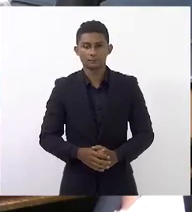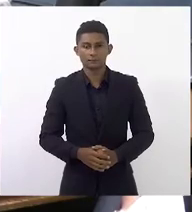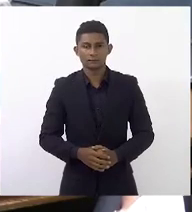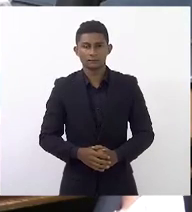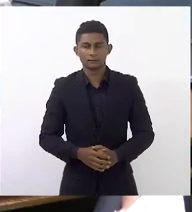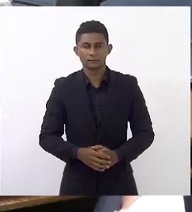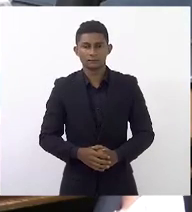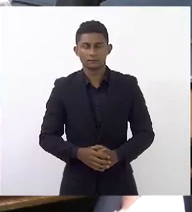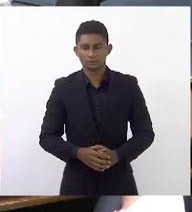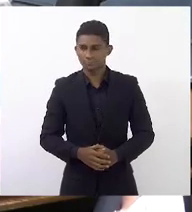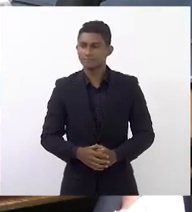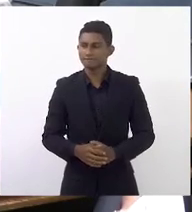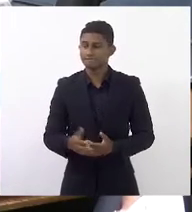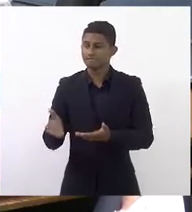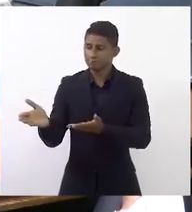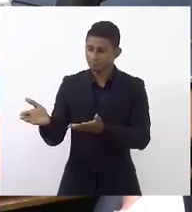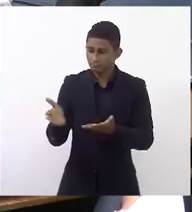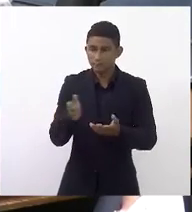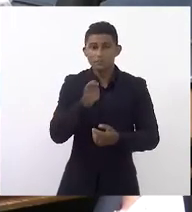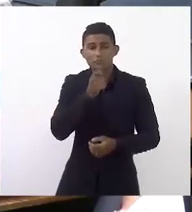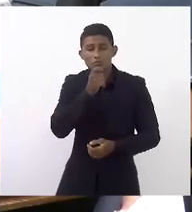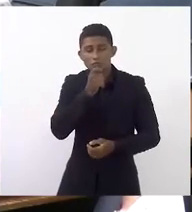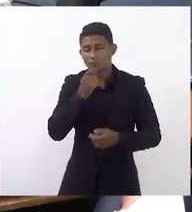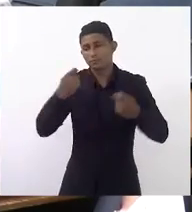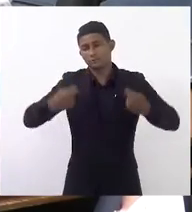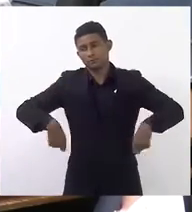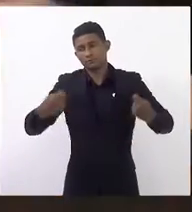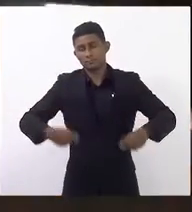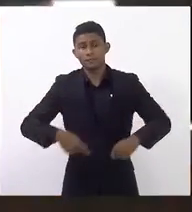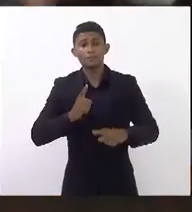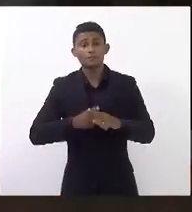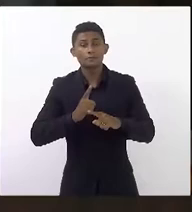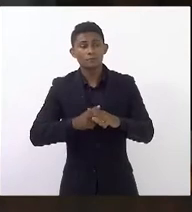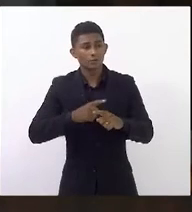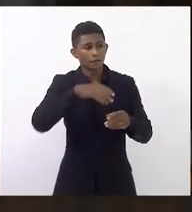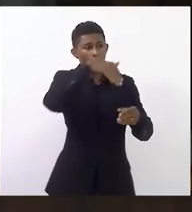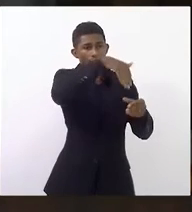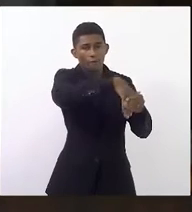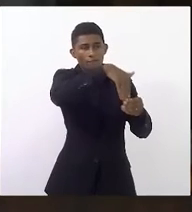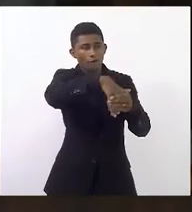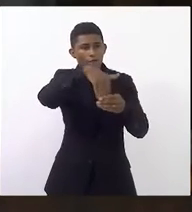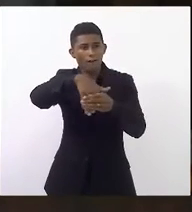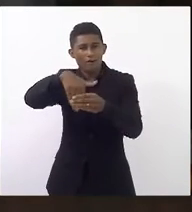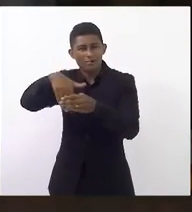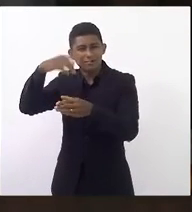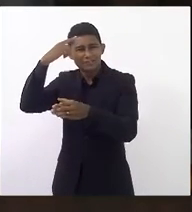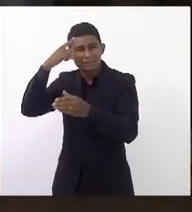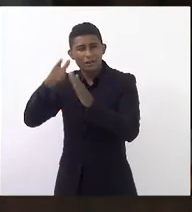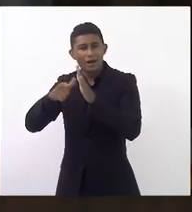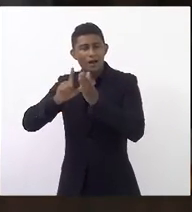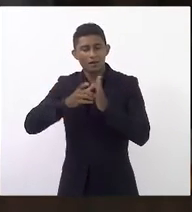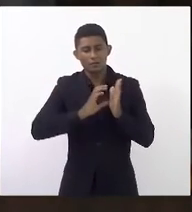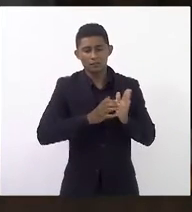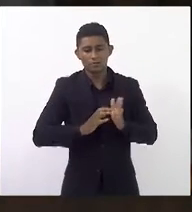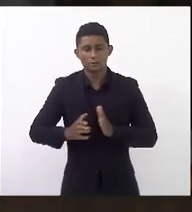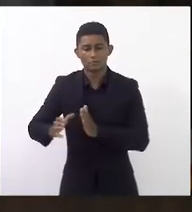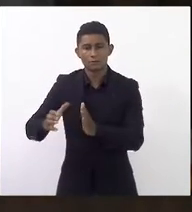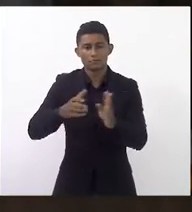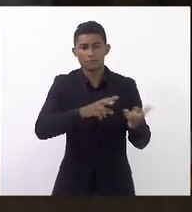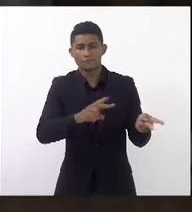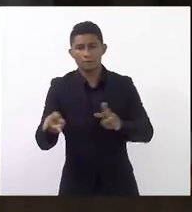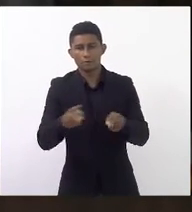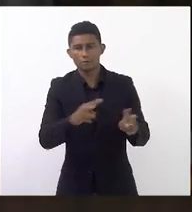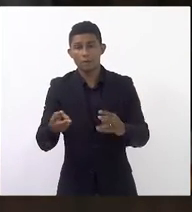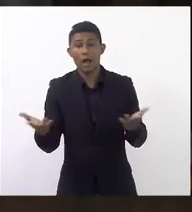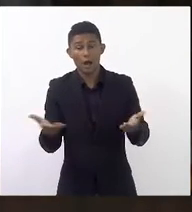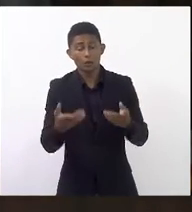Tem que vir no microfone, deputado Eliomar. É porque os votos apontados são o encaminhamento da bancada, mas o voto precisa ser